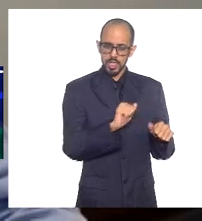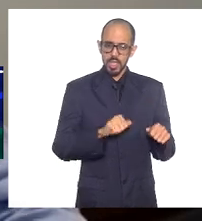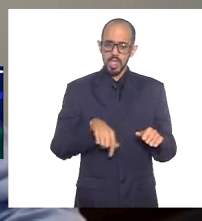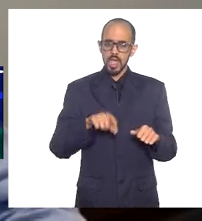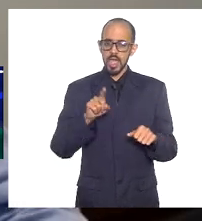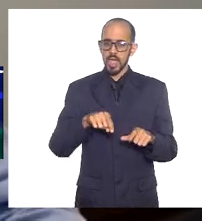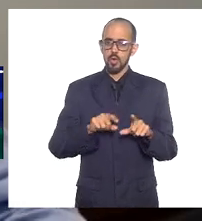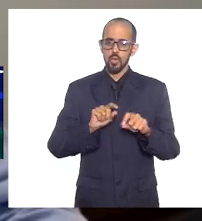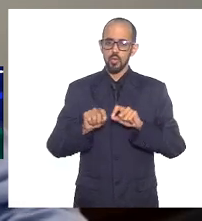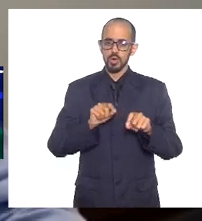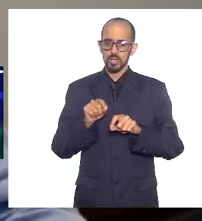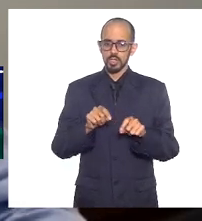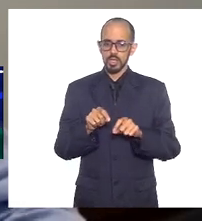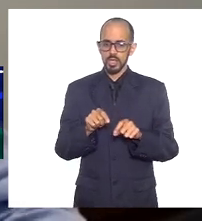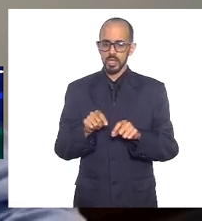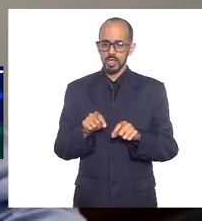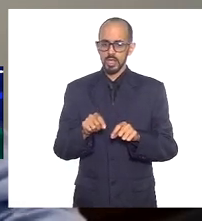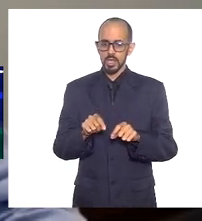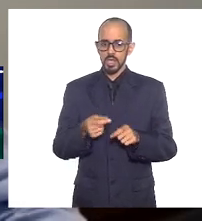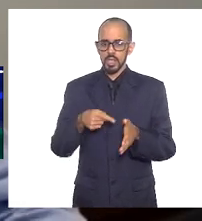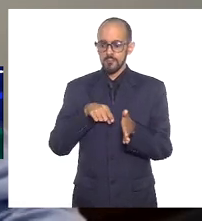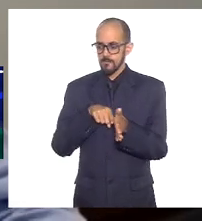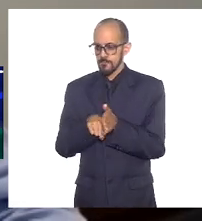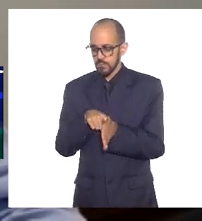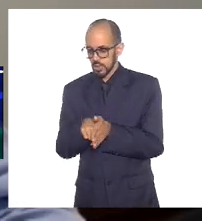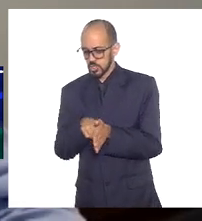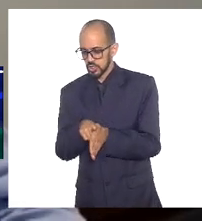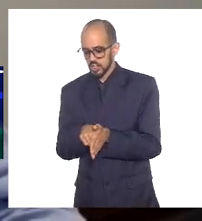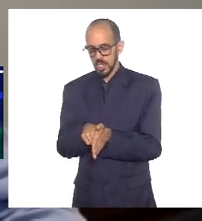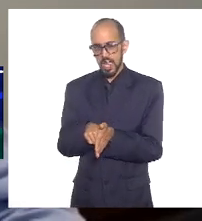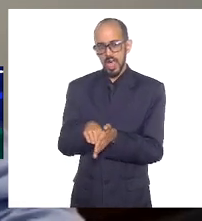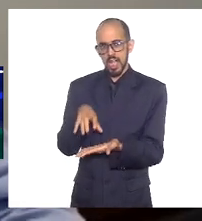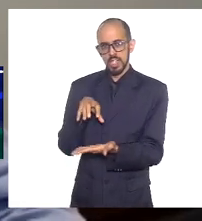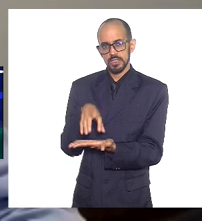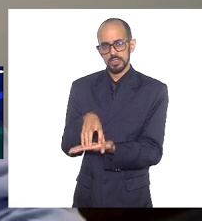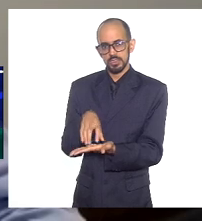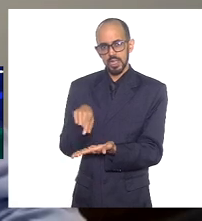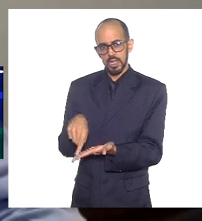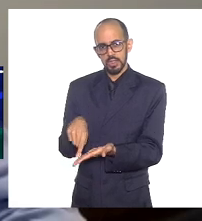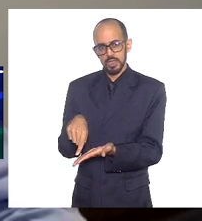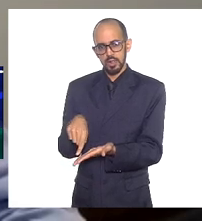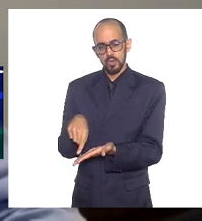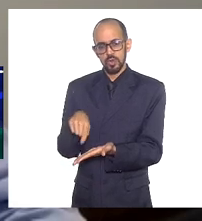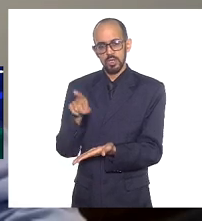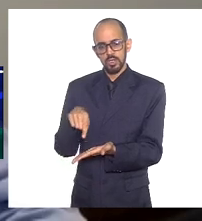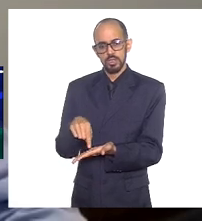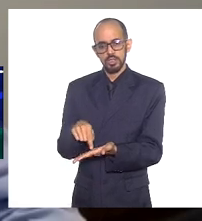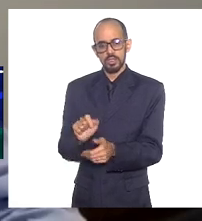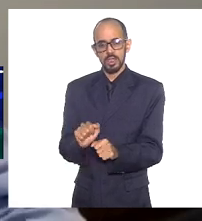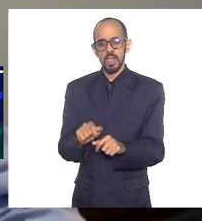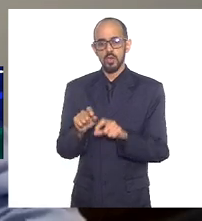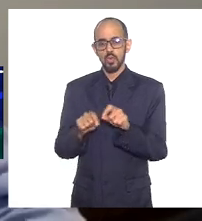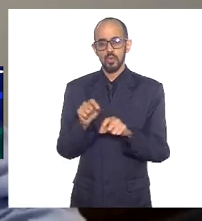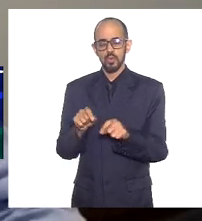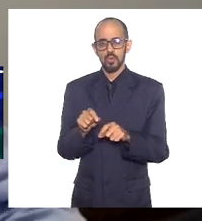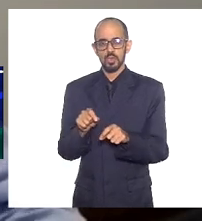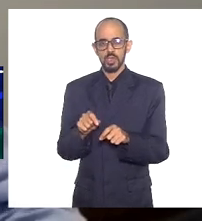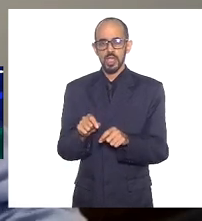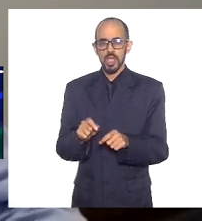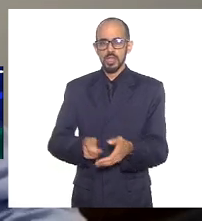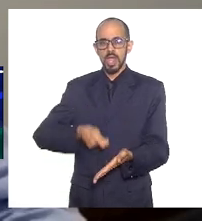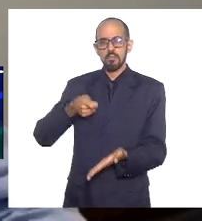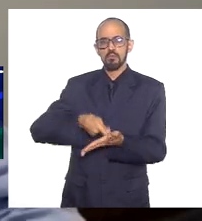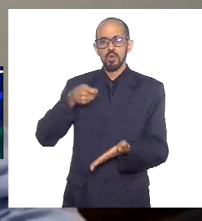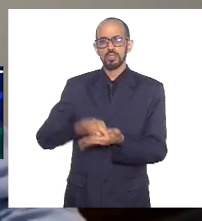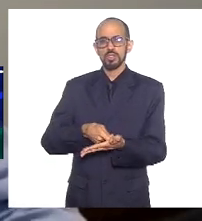que é problematizar esta categoria que deriva da hegemonia linguística branca e intolerância